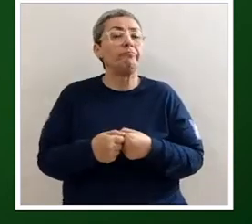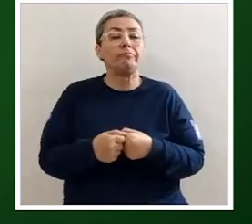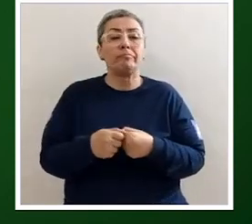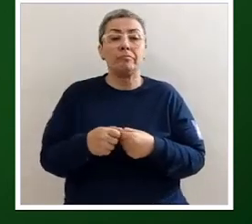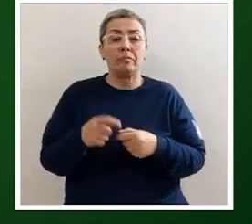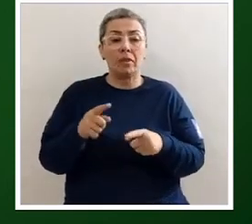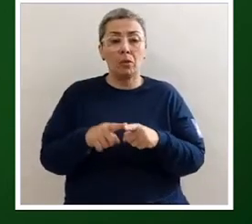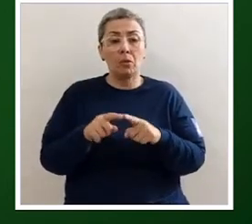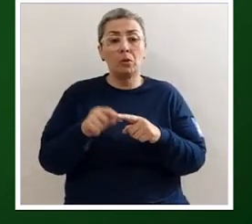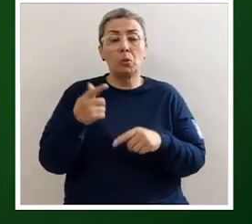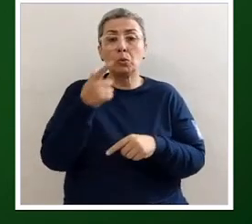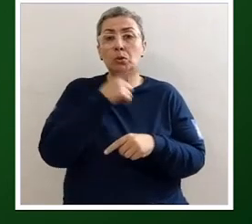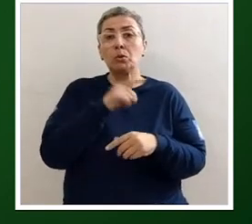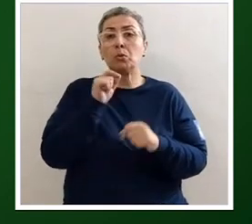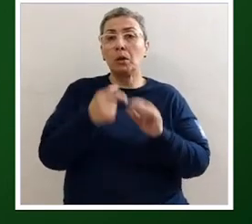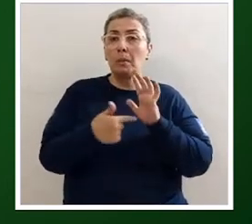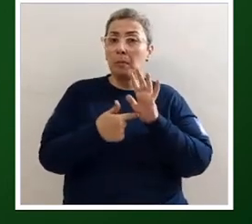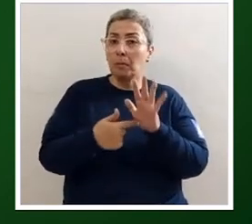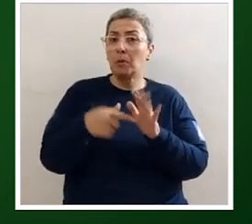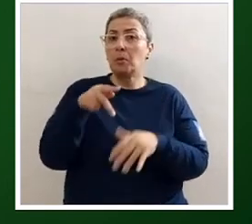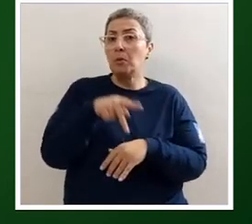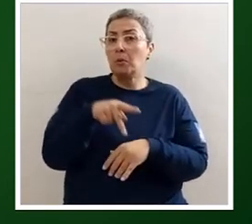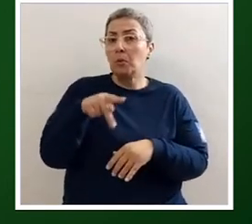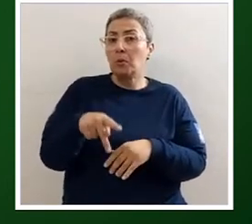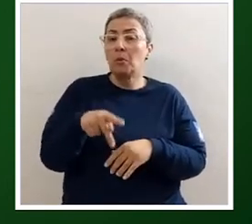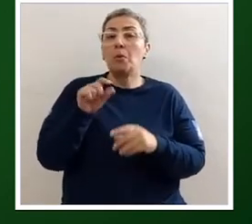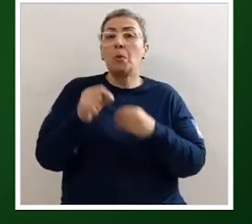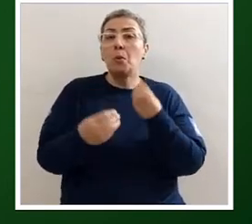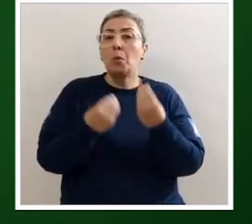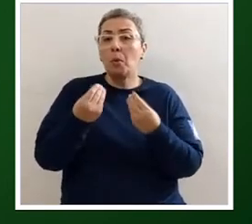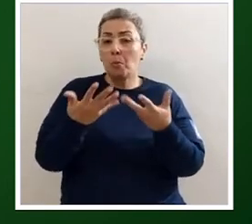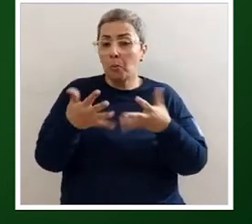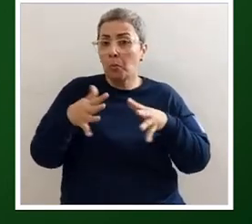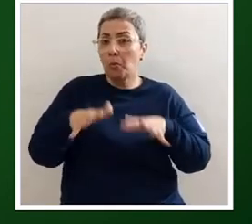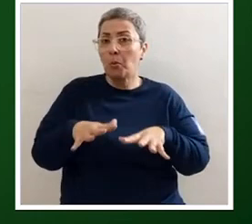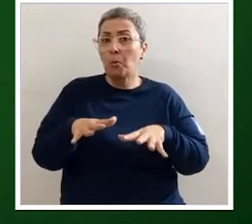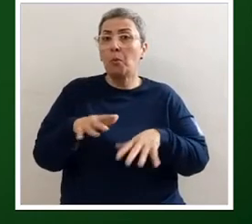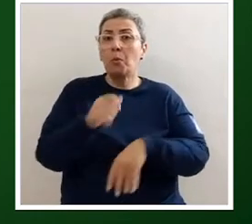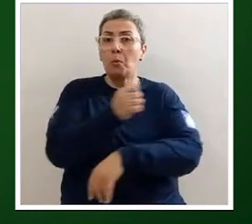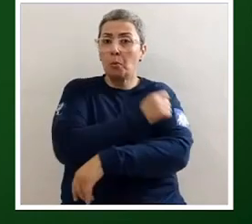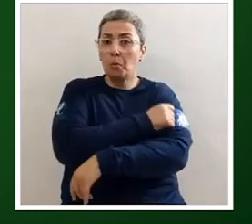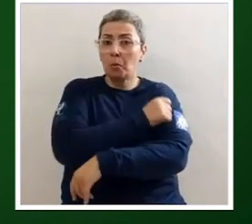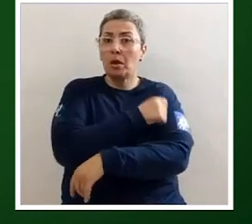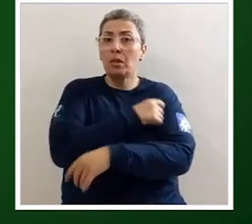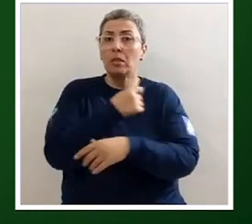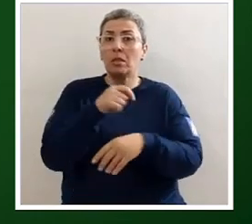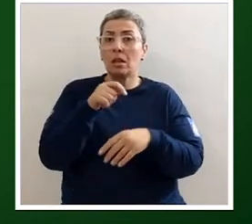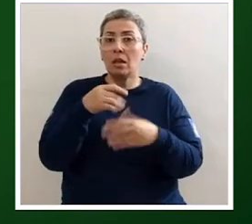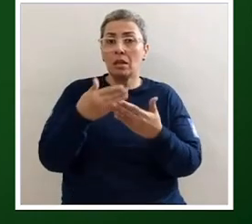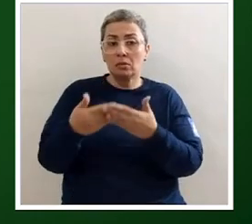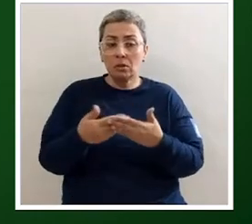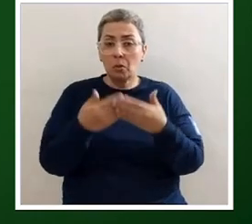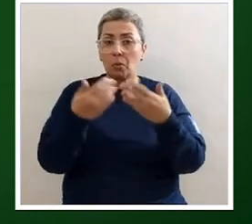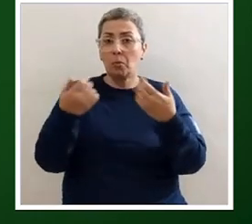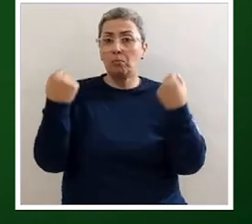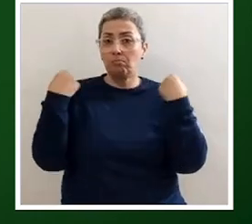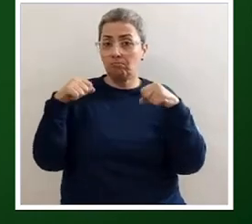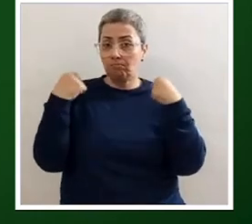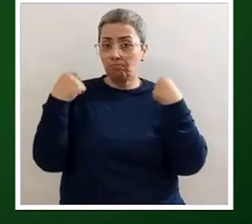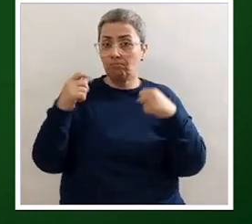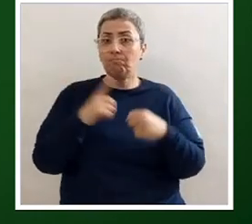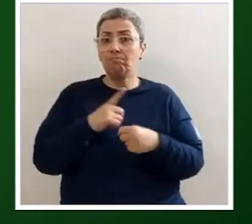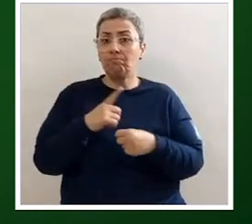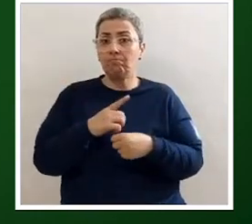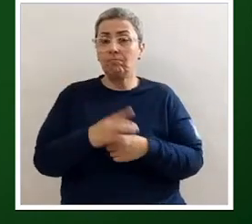a gente conseguiu mostrar para os professores como incluir os nossos alunos nas aulas de educação física